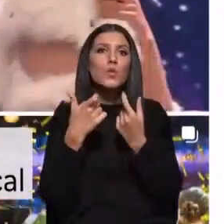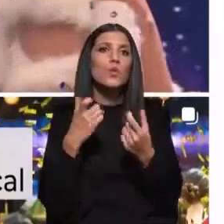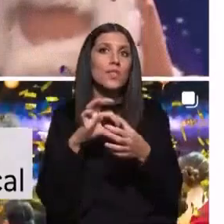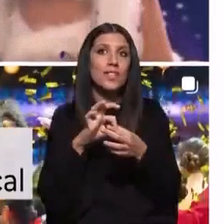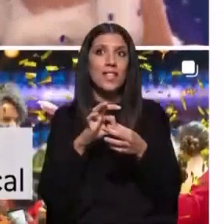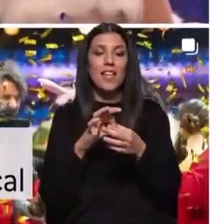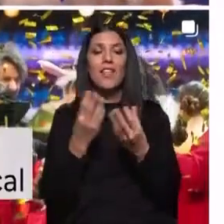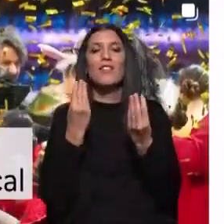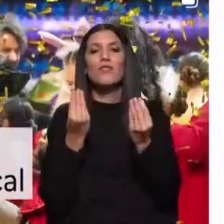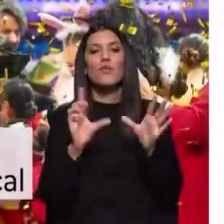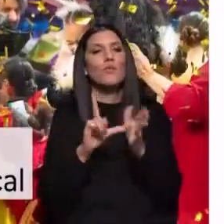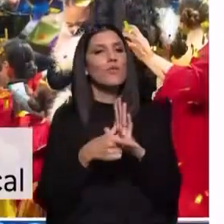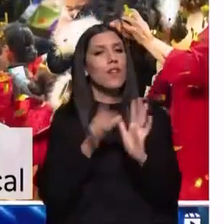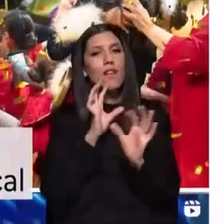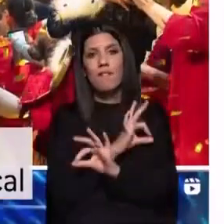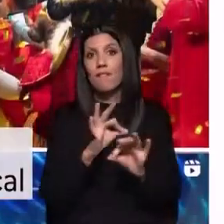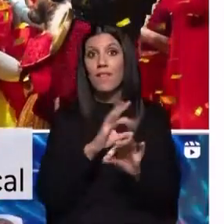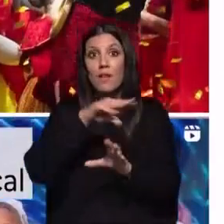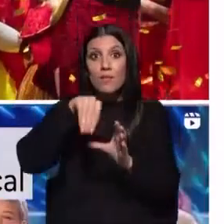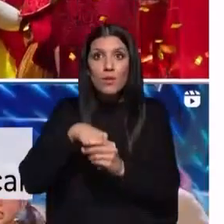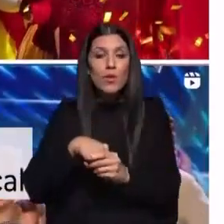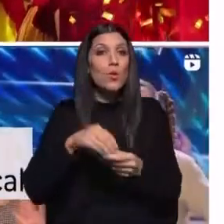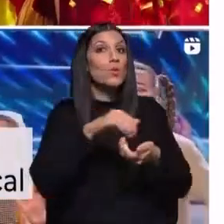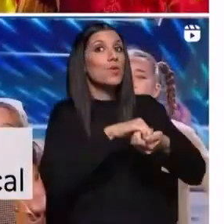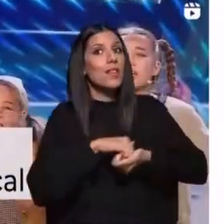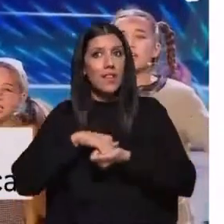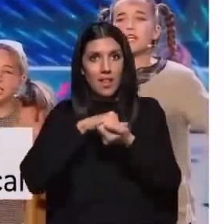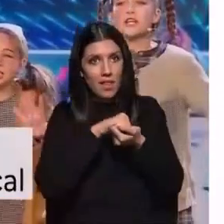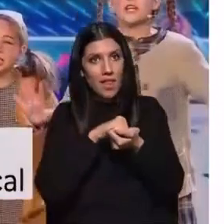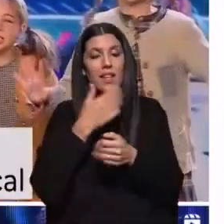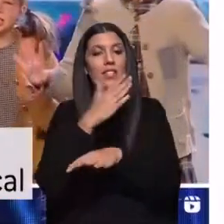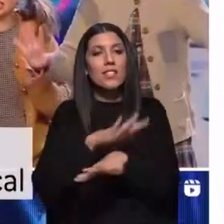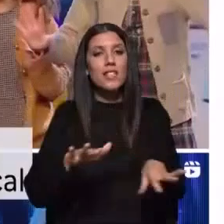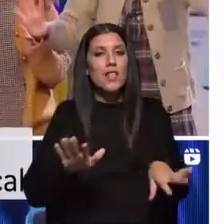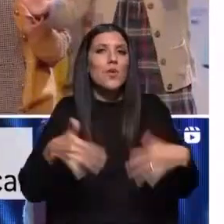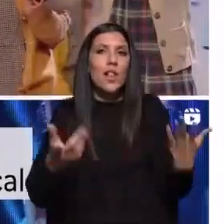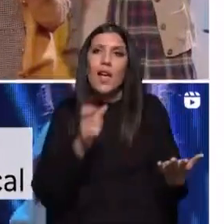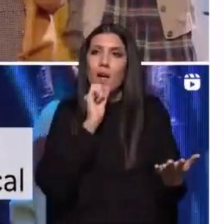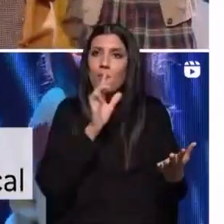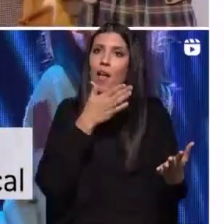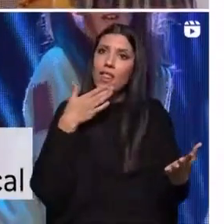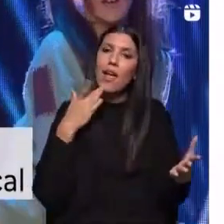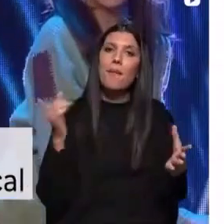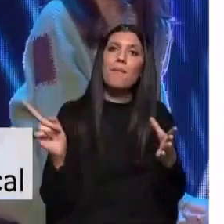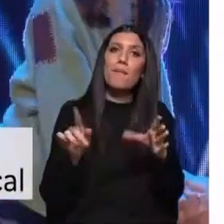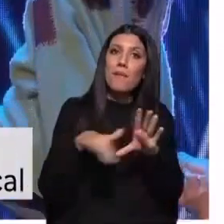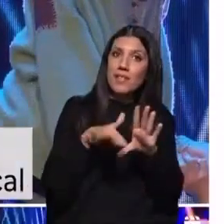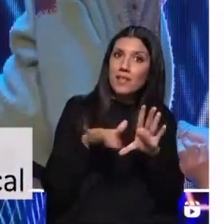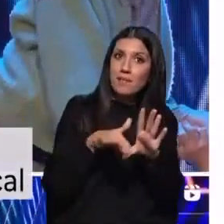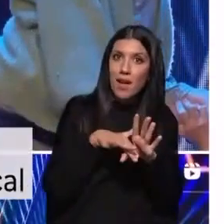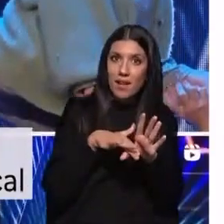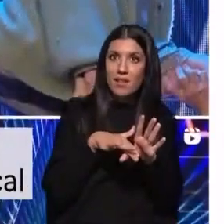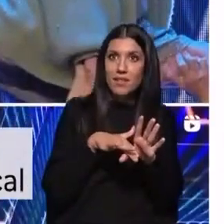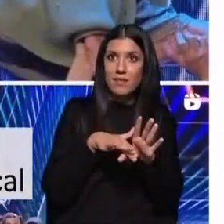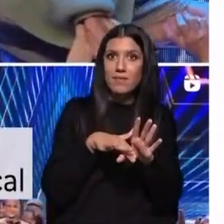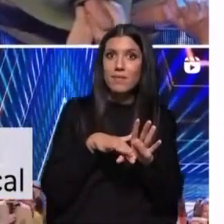esta maravilha deste projeto totalmente inclusivo, totalmente solidário, onde todas as crianças podem participar sem terem